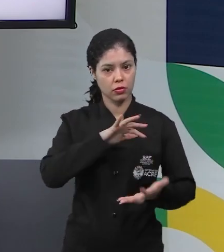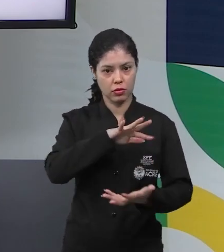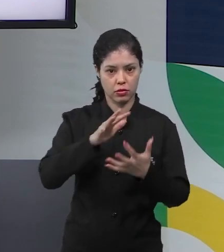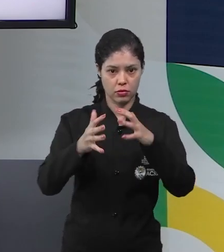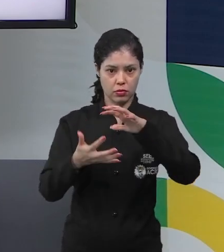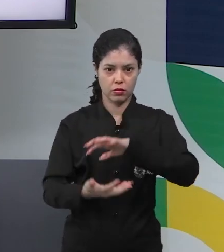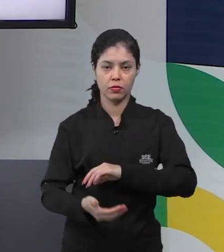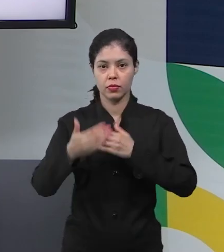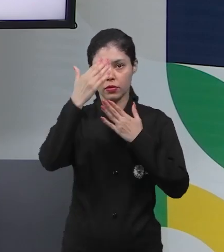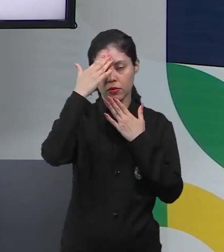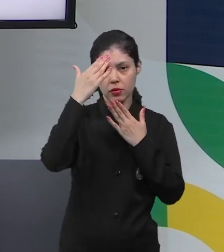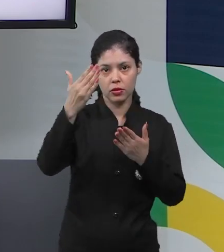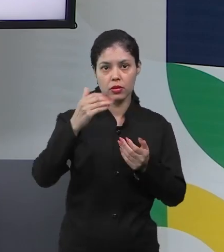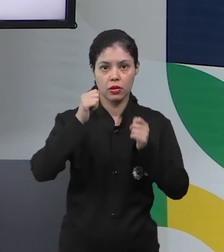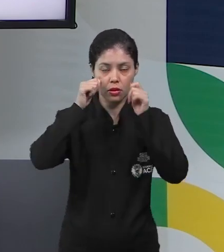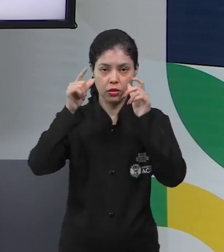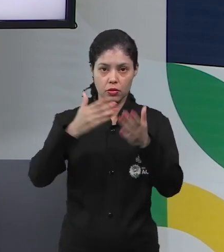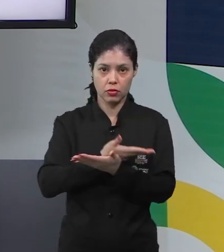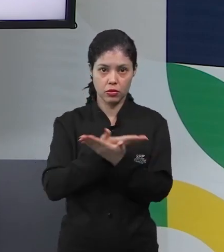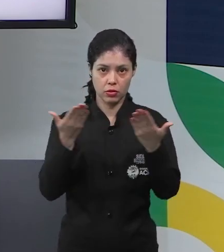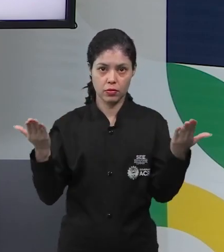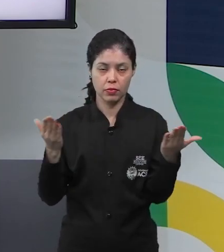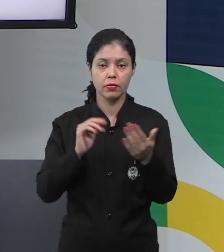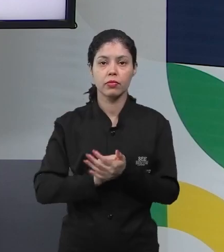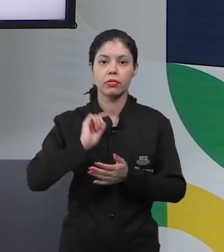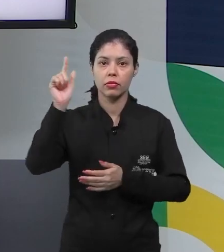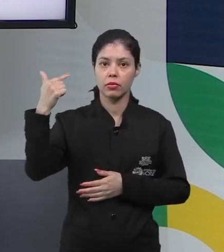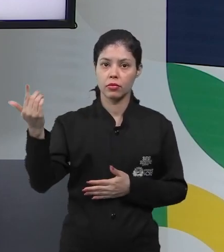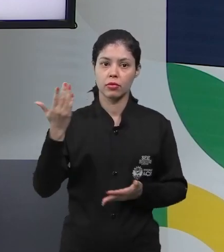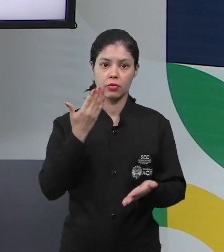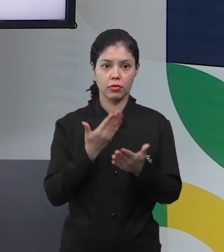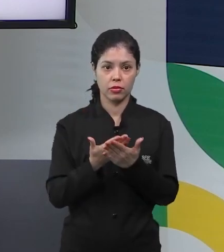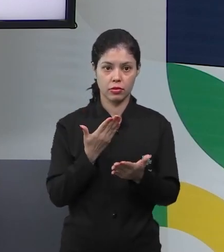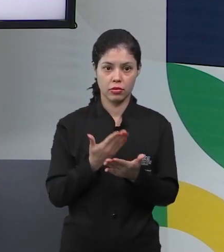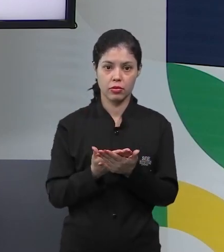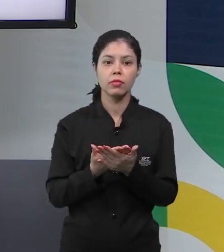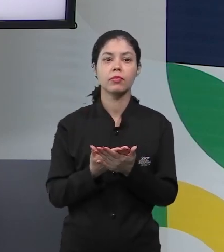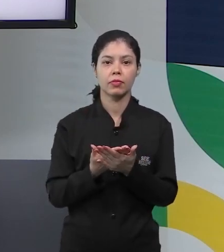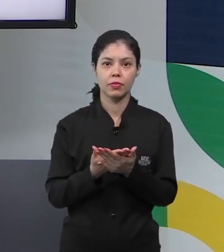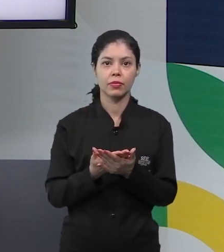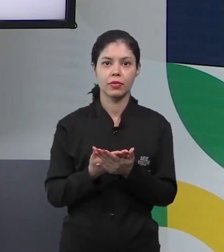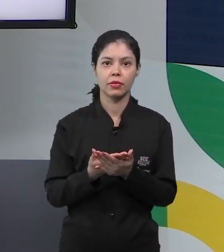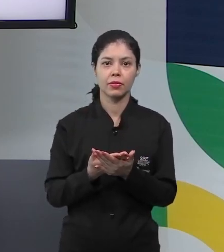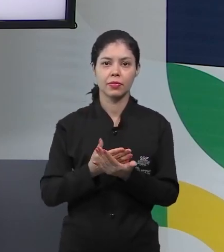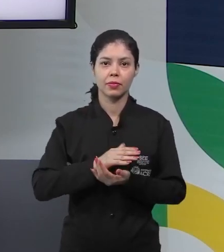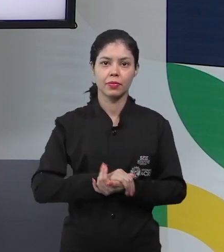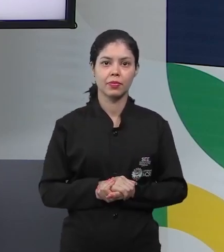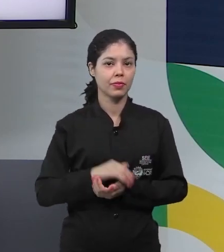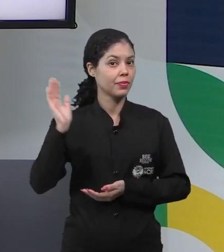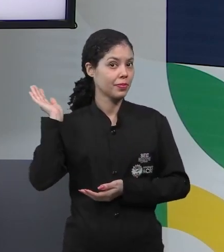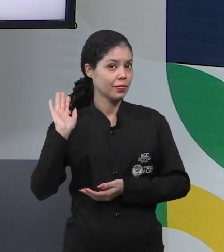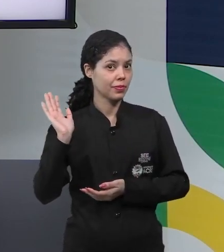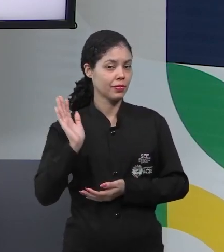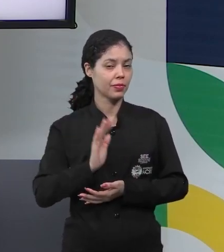mundiais. Agradeço a atenção de todos e até a nossa próxima oportunidade.